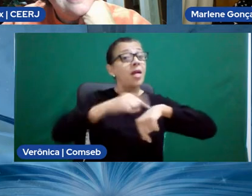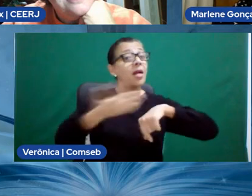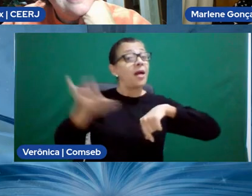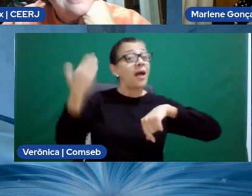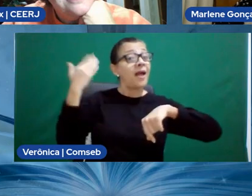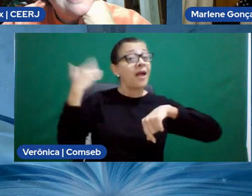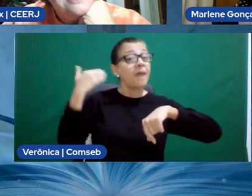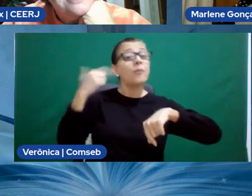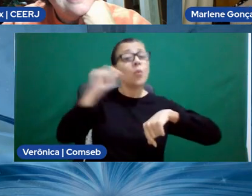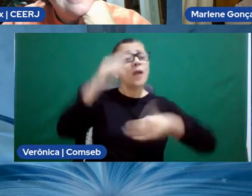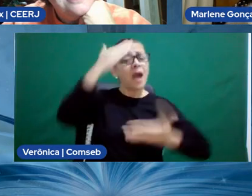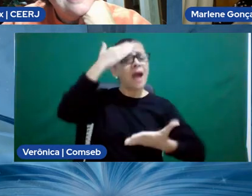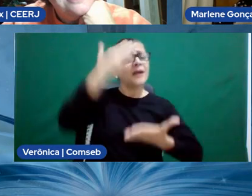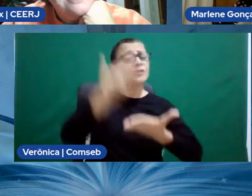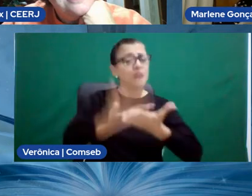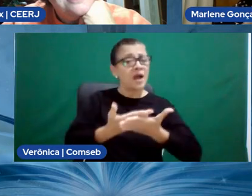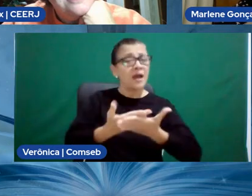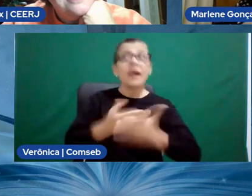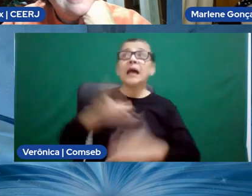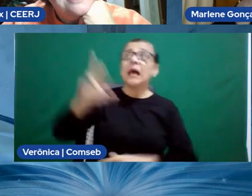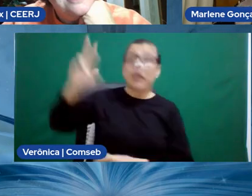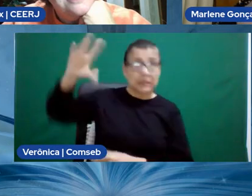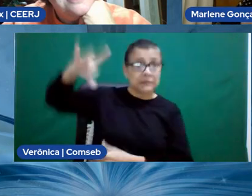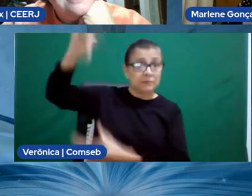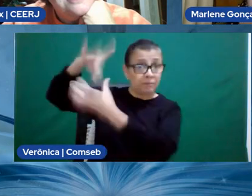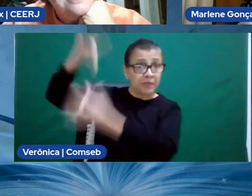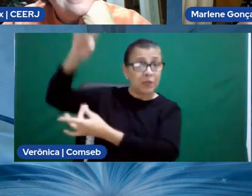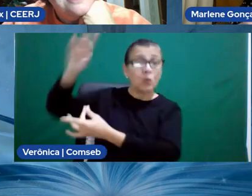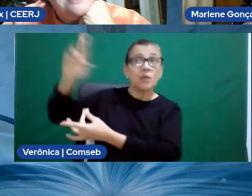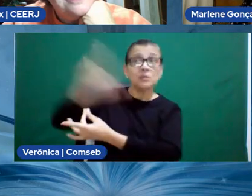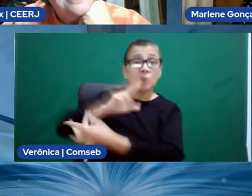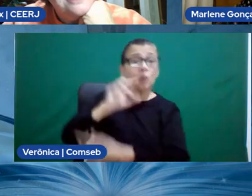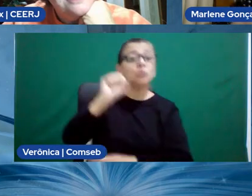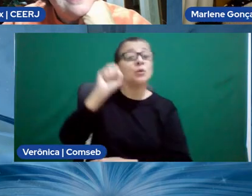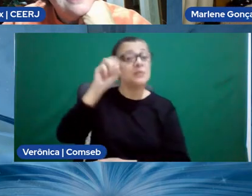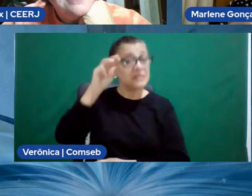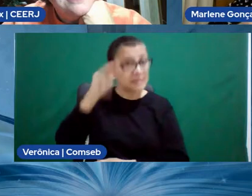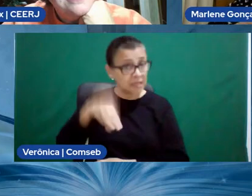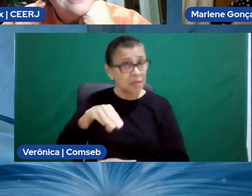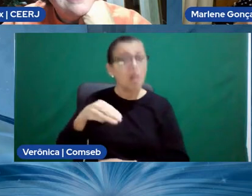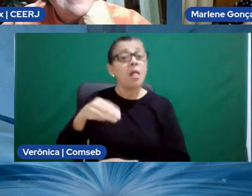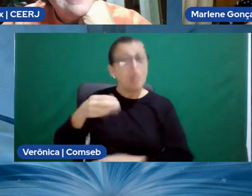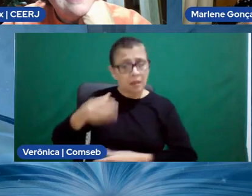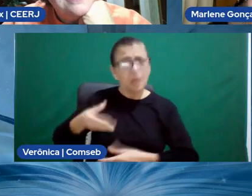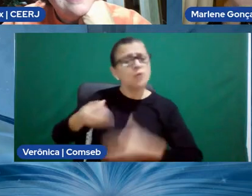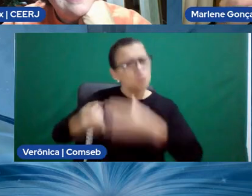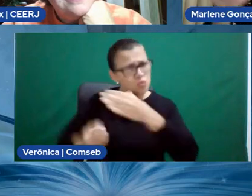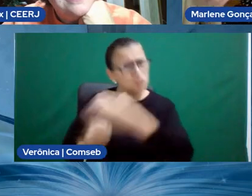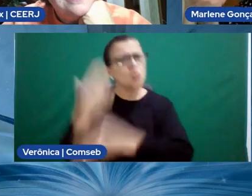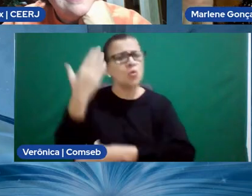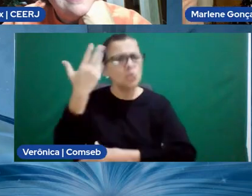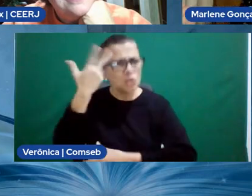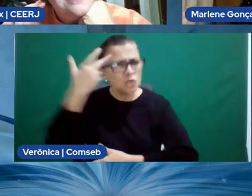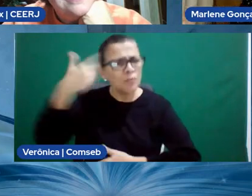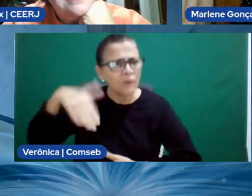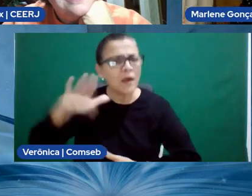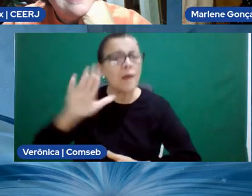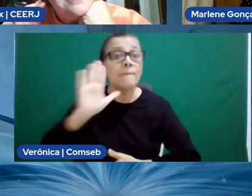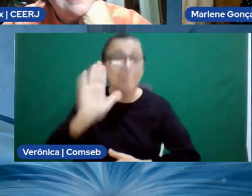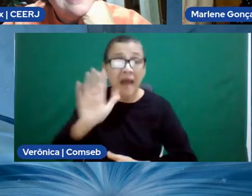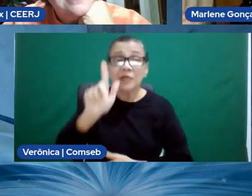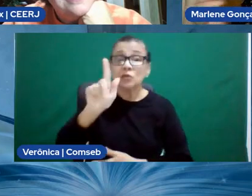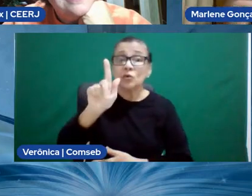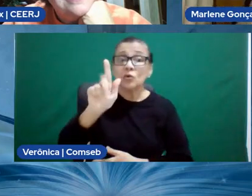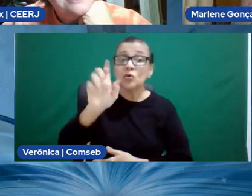acreditava, e quando eles respondem sim, ao mesmo tempo que eles dizem nasce espontaneamente, ele diz sim, mas o germe primitivo já